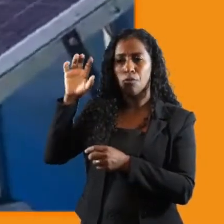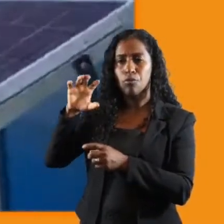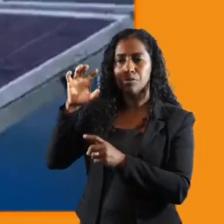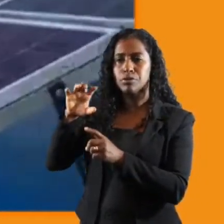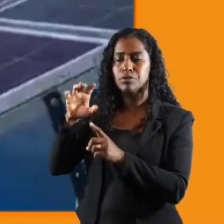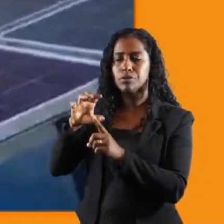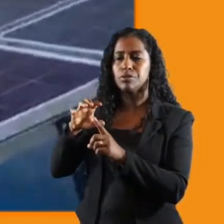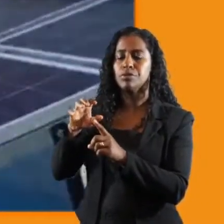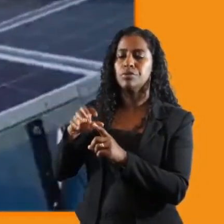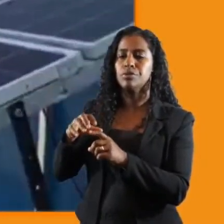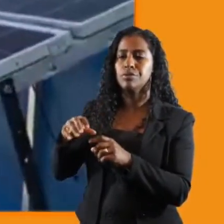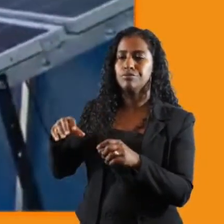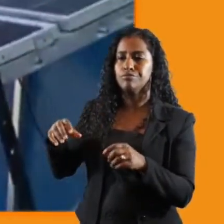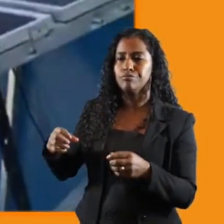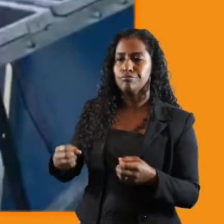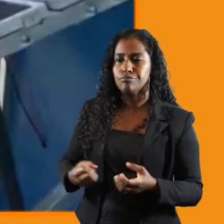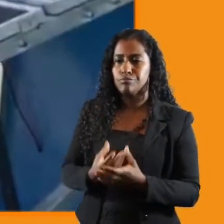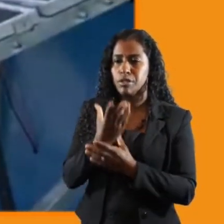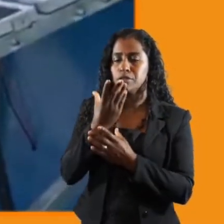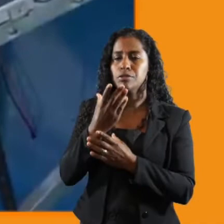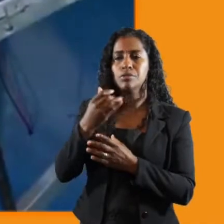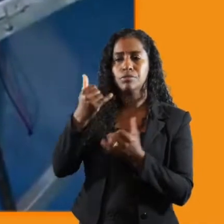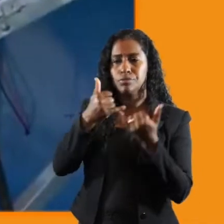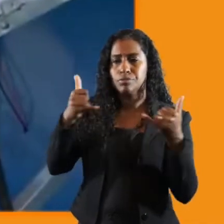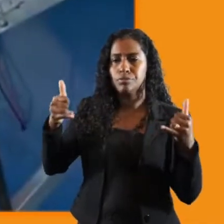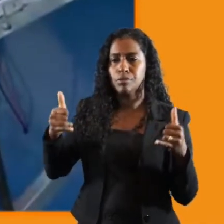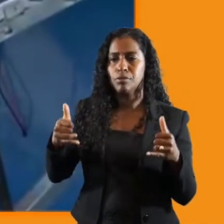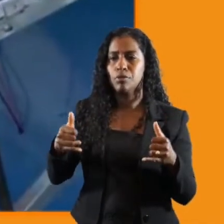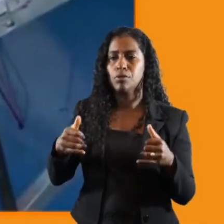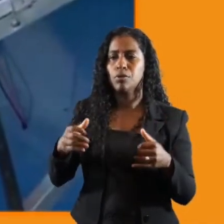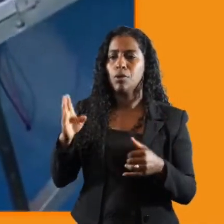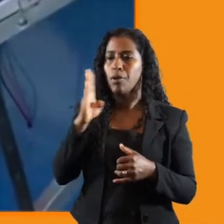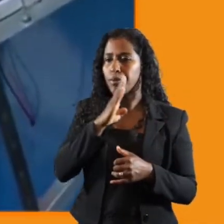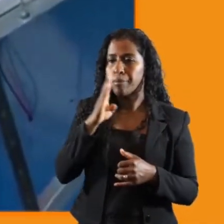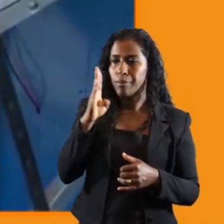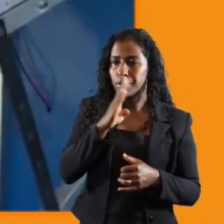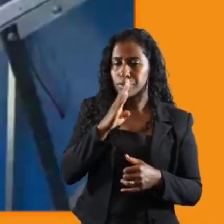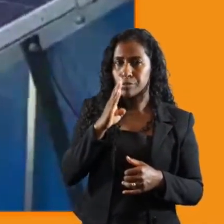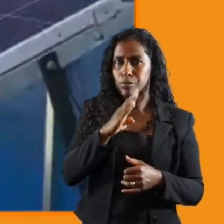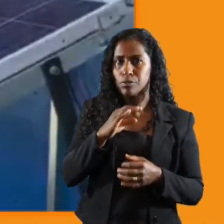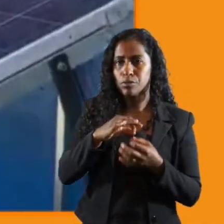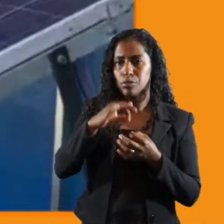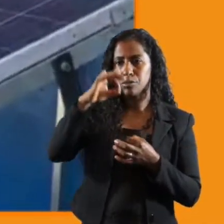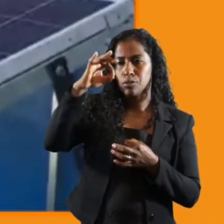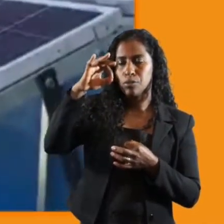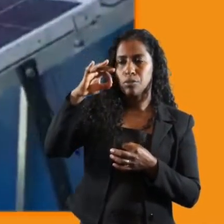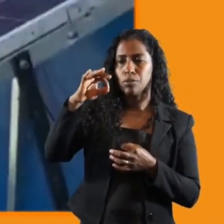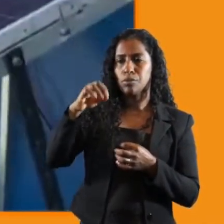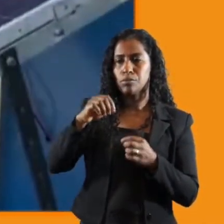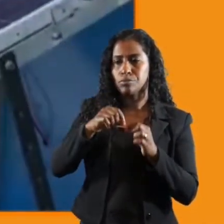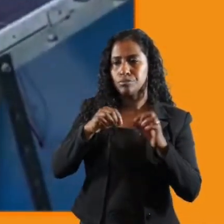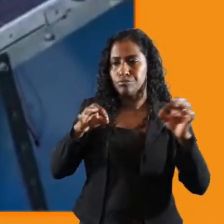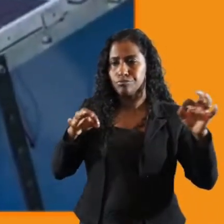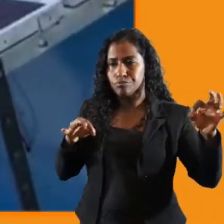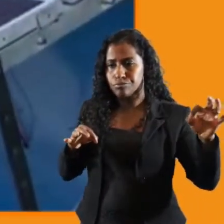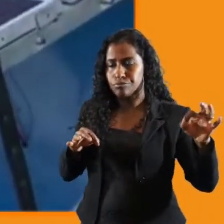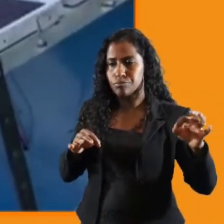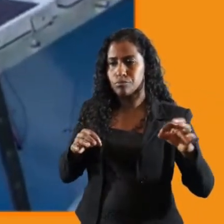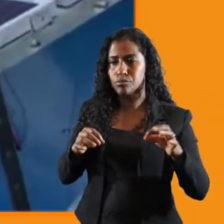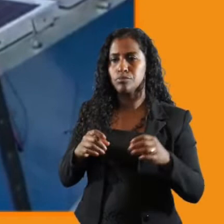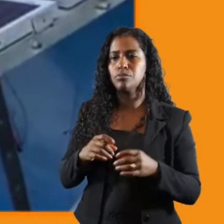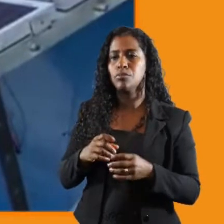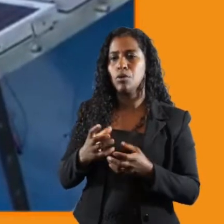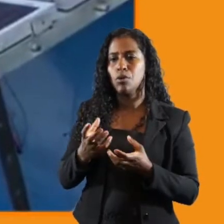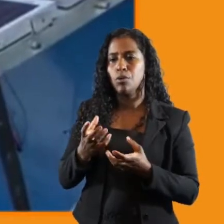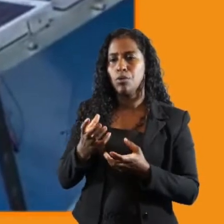energia. Dentre eles, a temperatura, a direção e a angulação do painel,